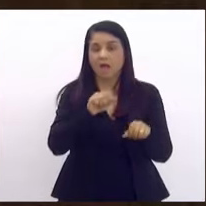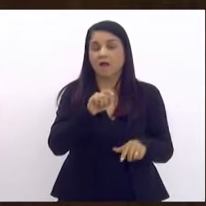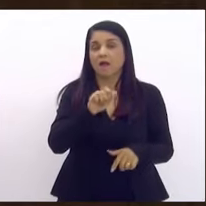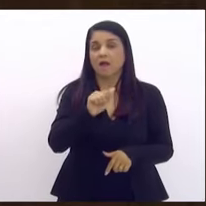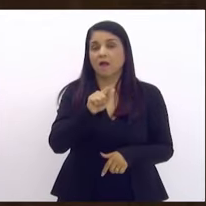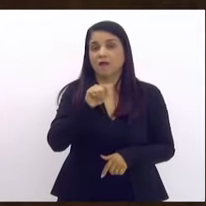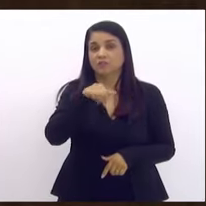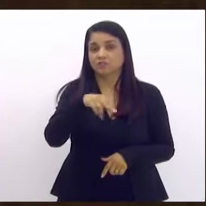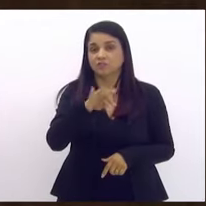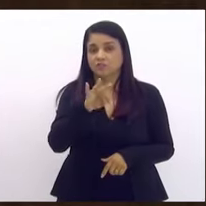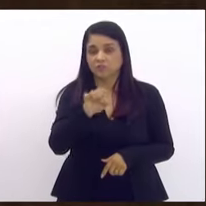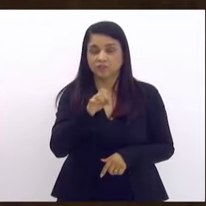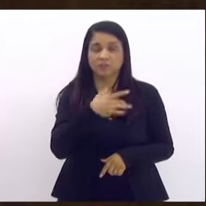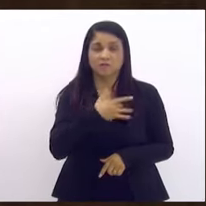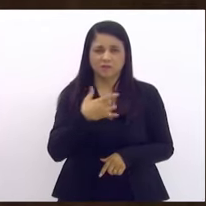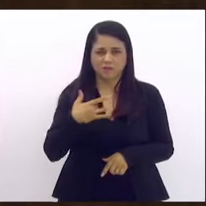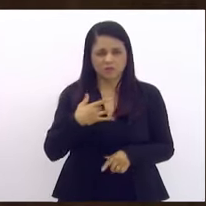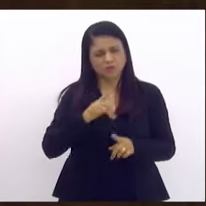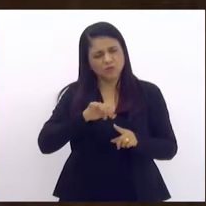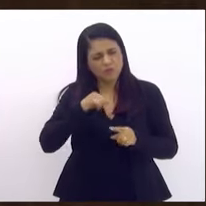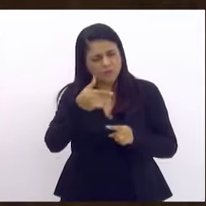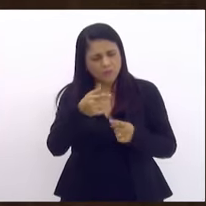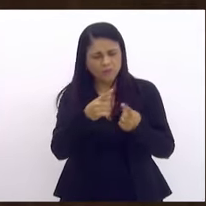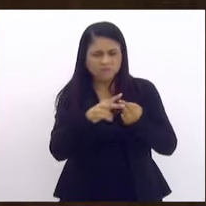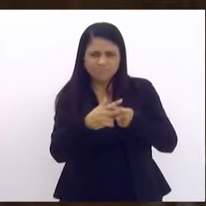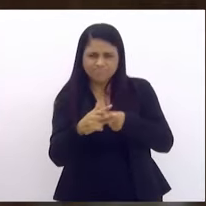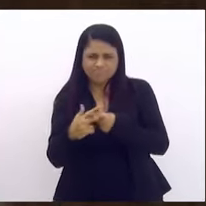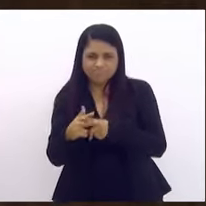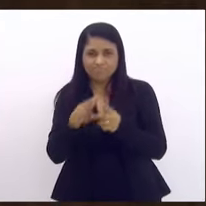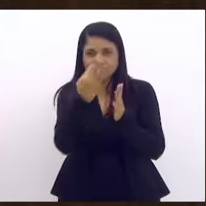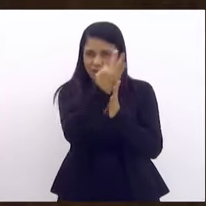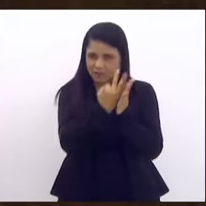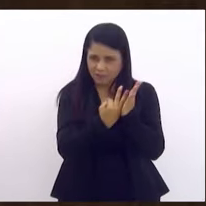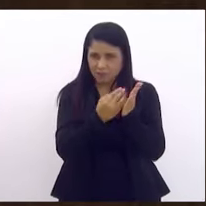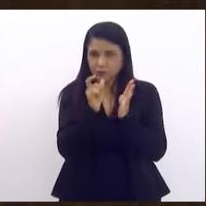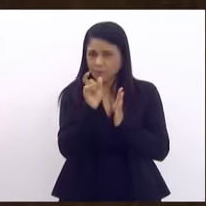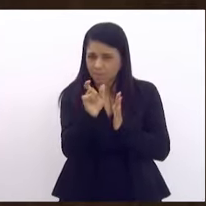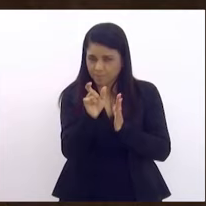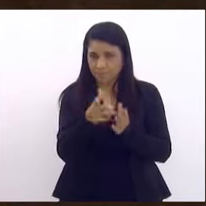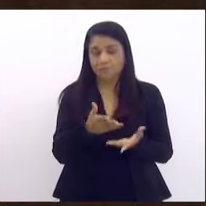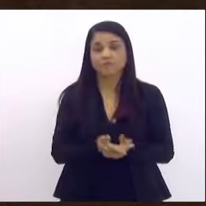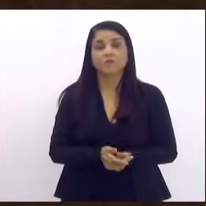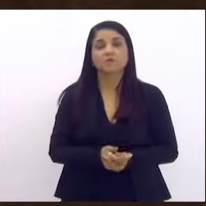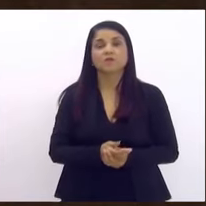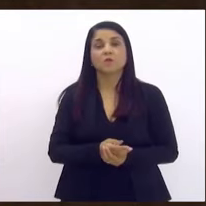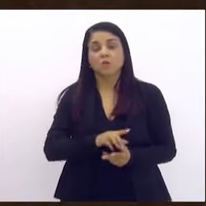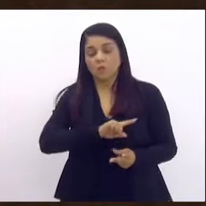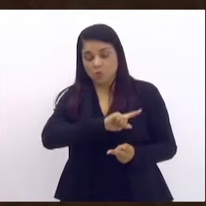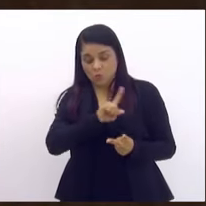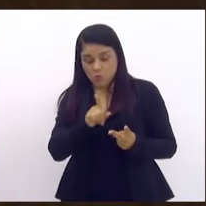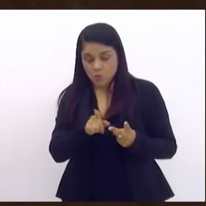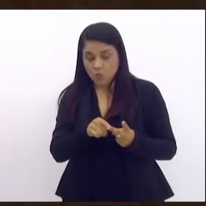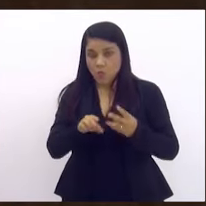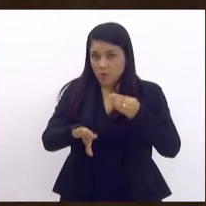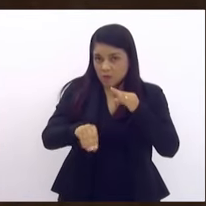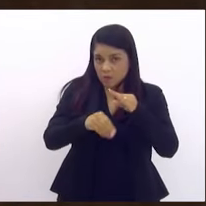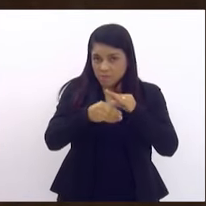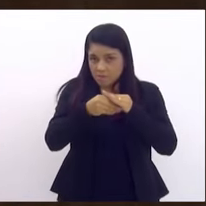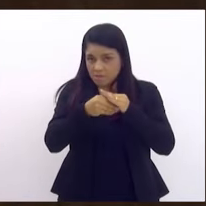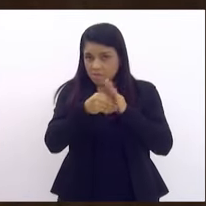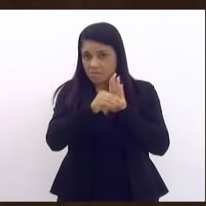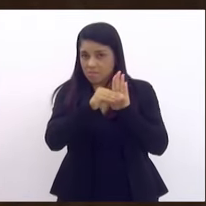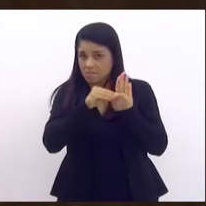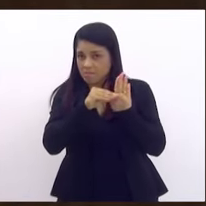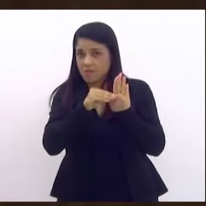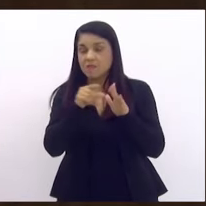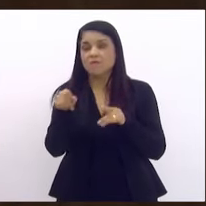a gente aperfeiçoa depois Nada melhor do que ter o projeto já aprovado um outro que eu queria emendar que era um ponto que o deputado